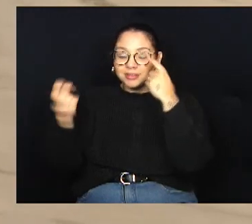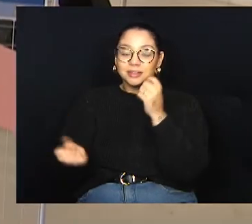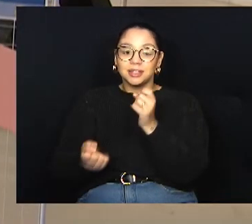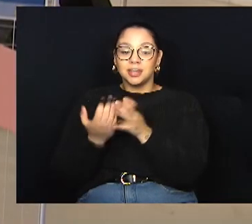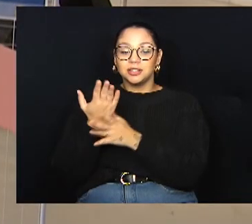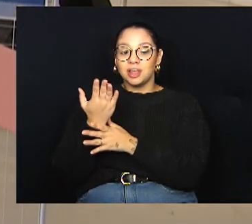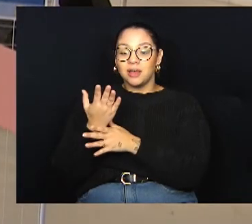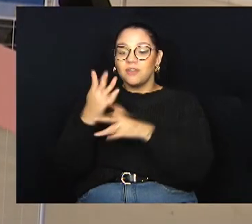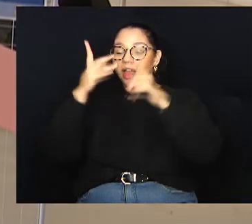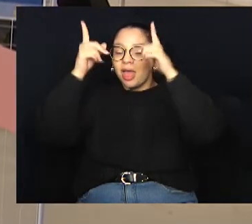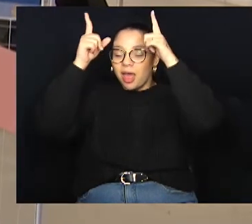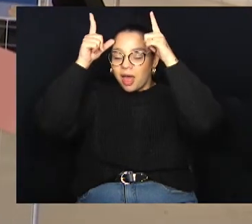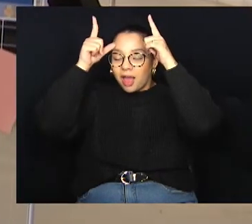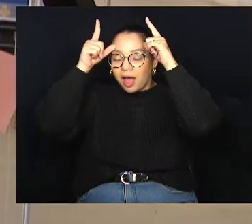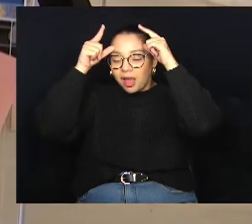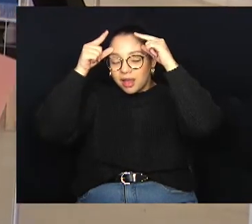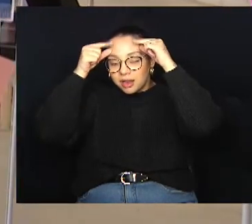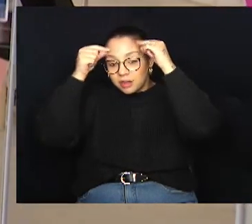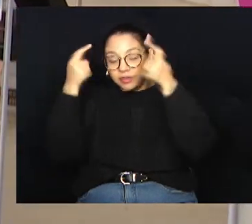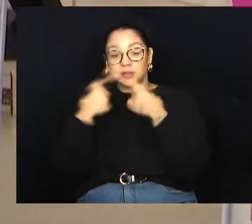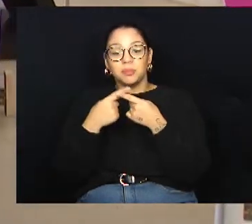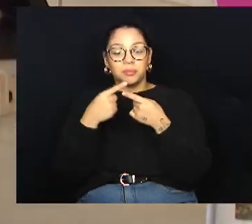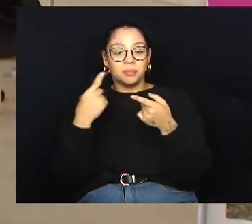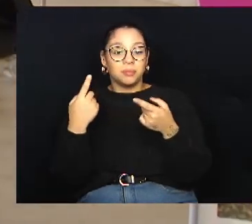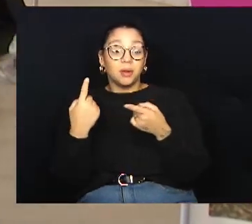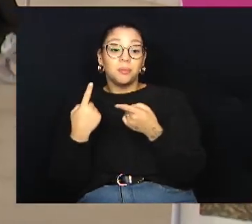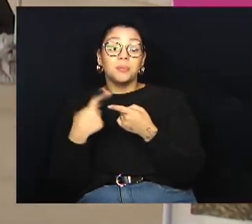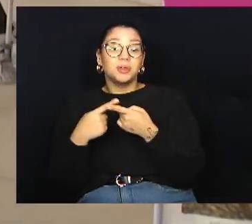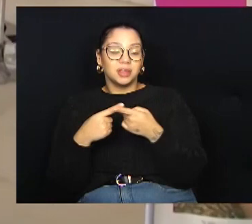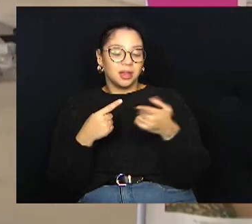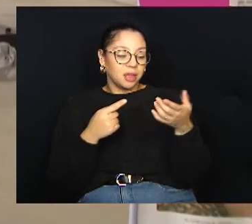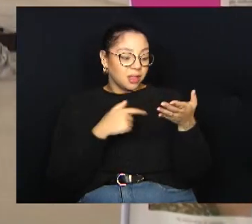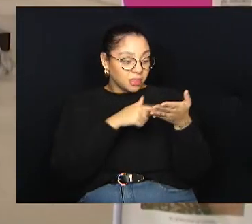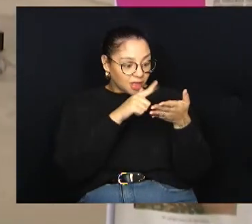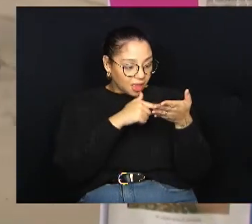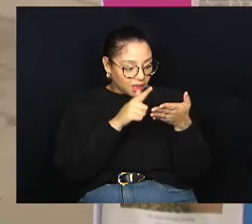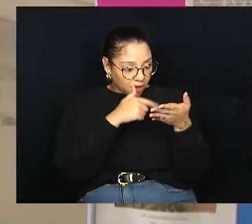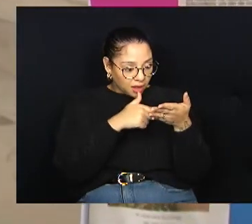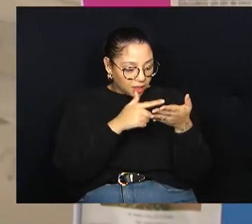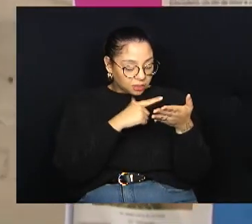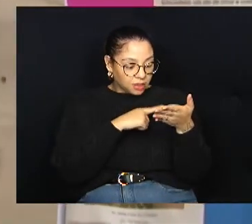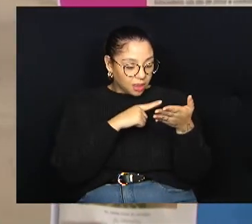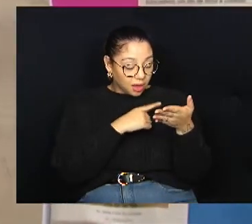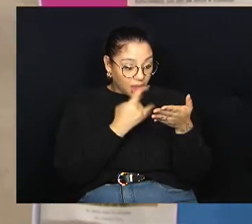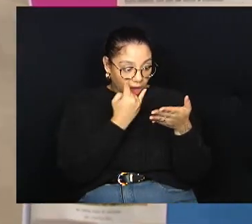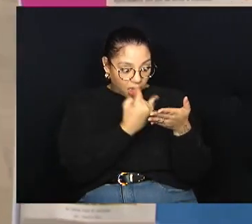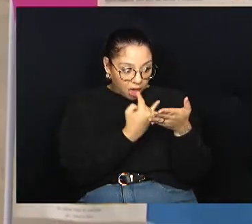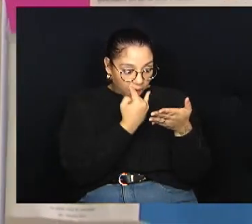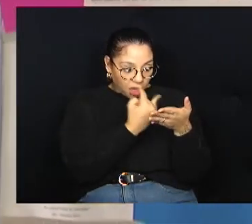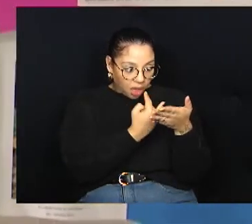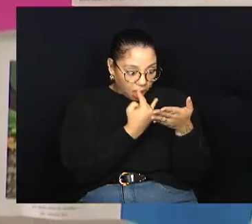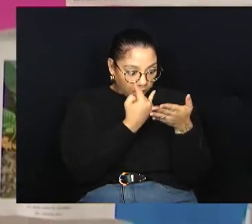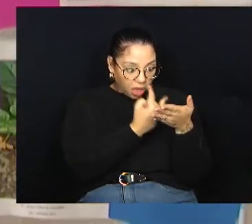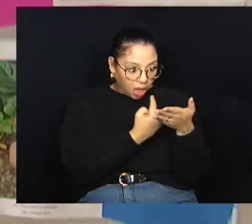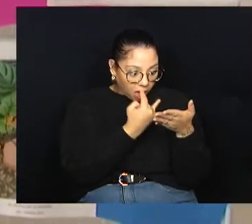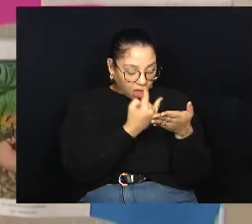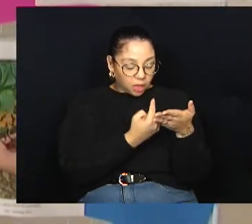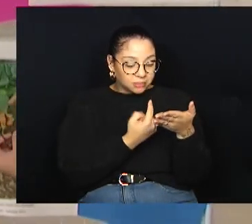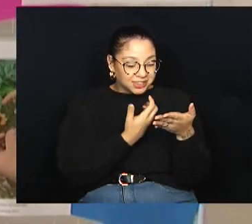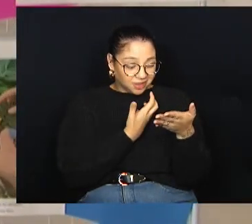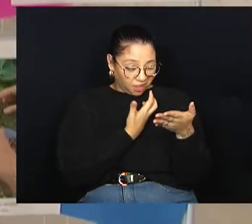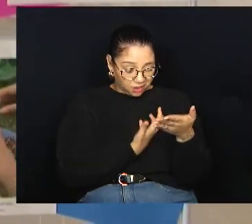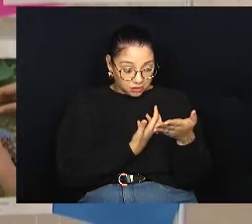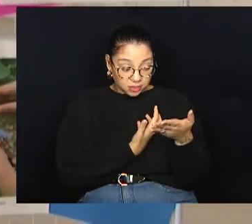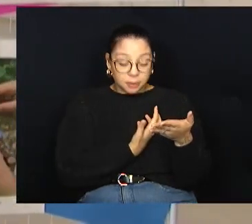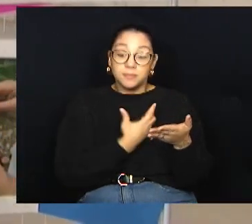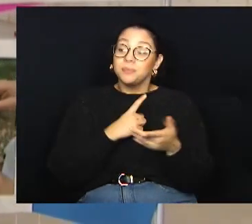desestressa porque ela é muito estimulada nas telas. Então lá com a natureza ela volta a ter aquele olhar contemplativo, ela